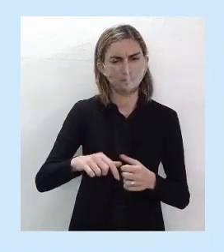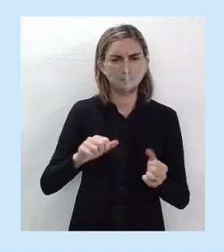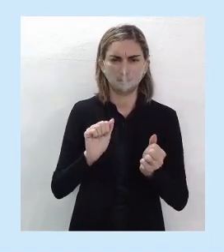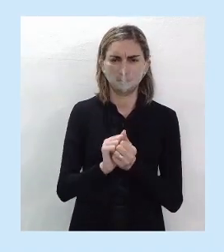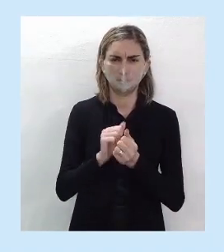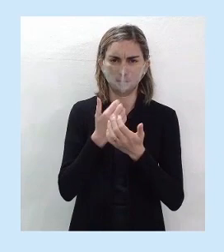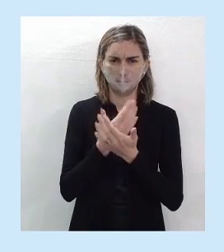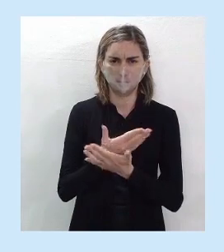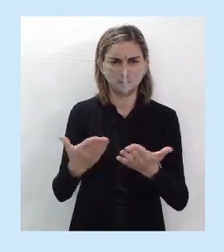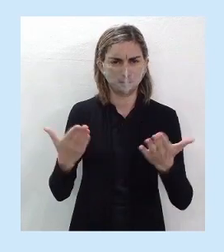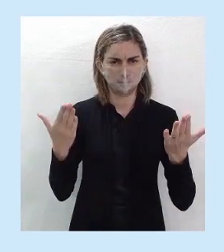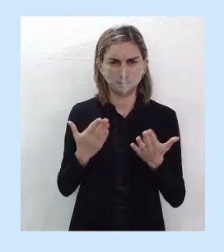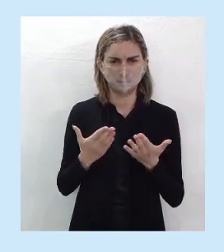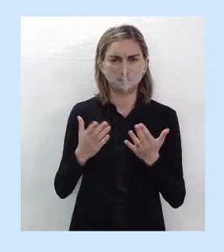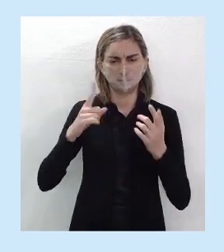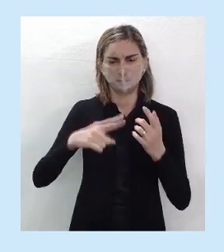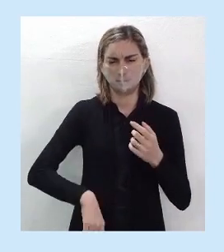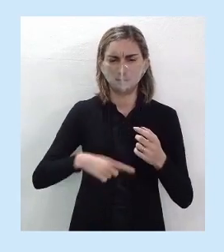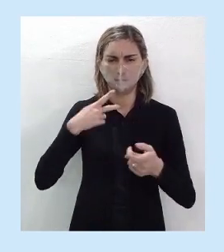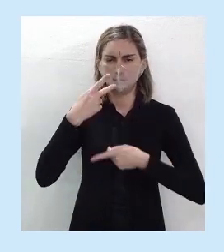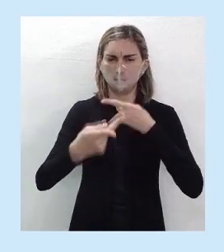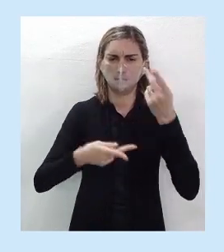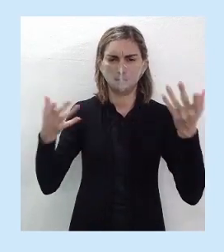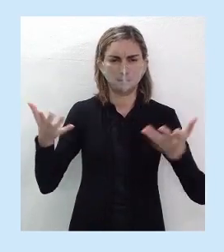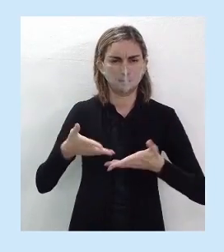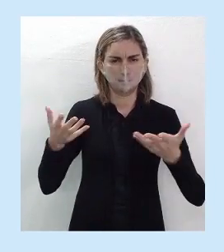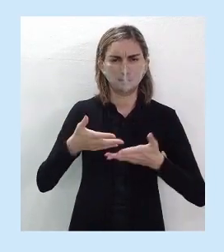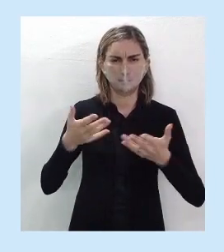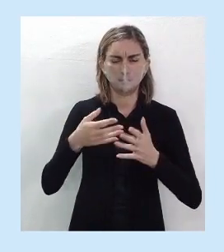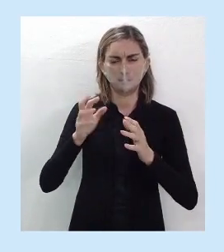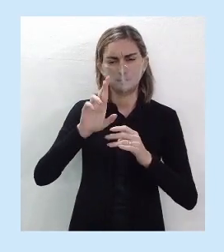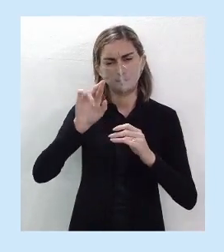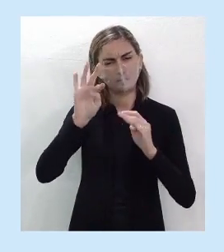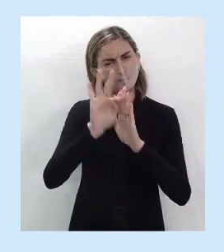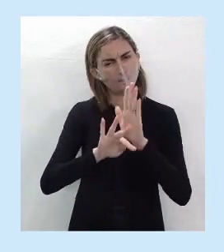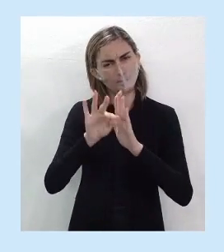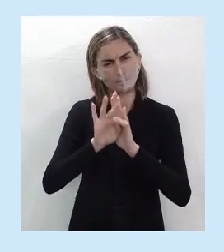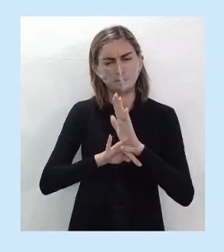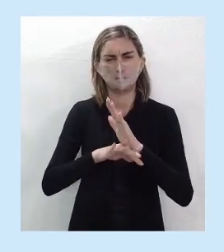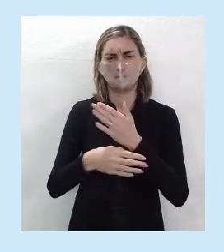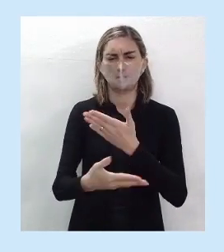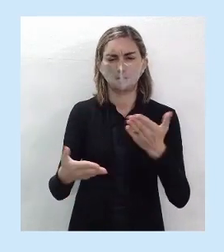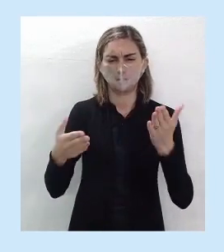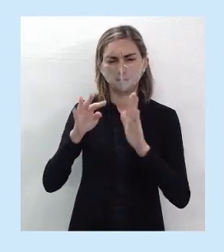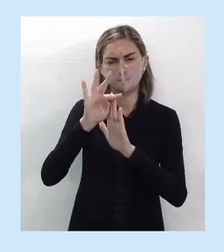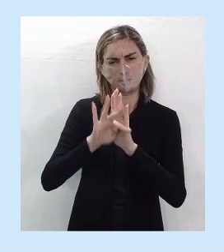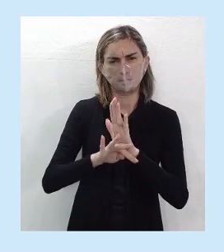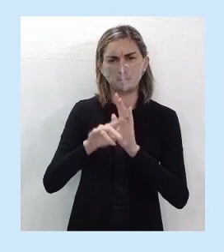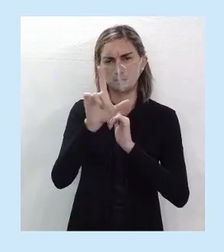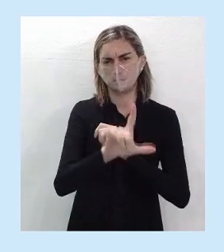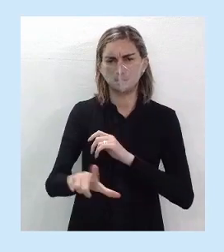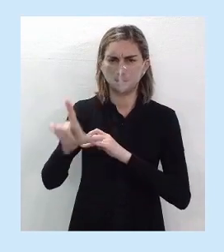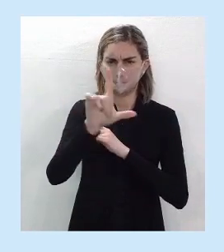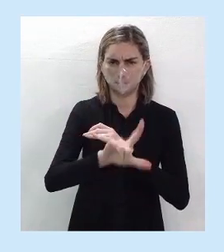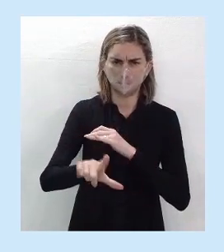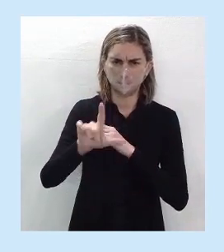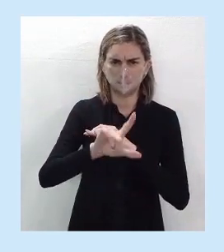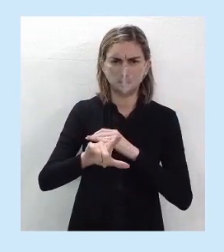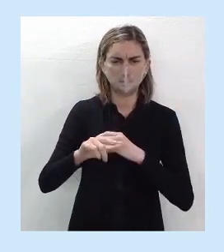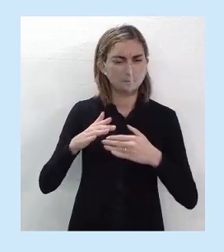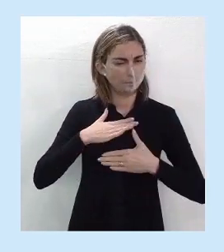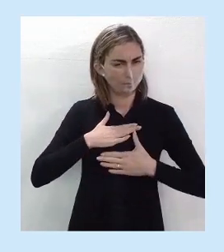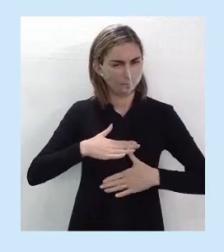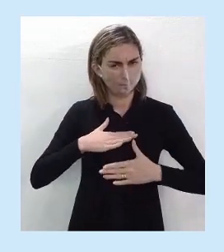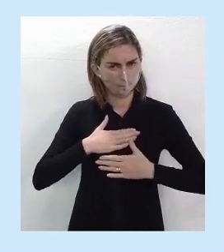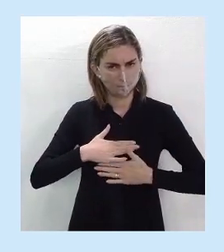junto com vocês. A gente vai falar hoje sobre retextualizações entre textos literários.